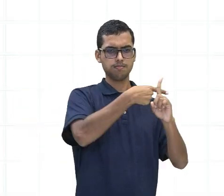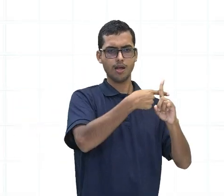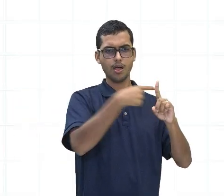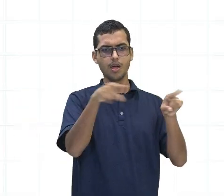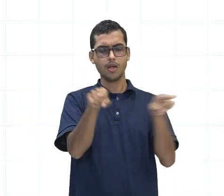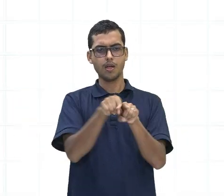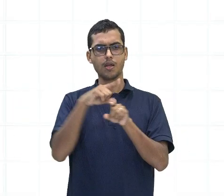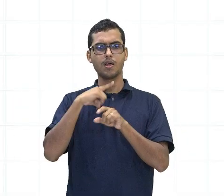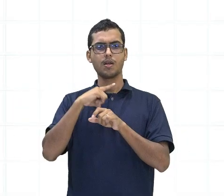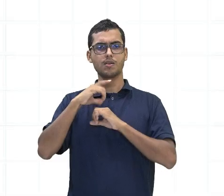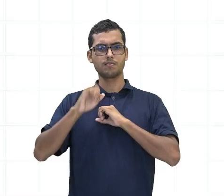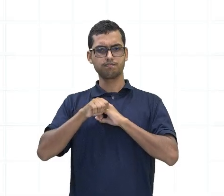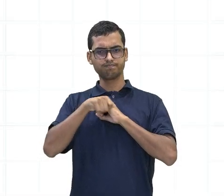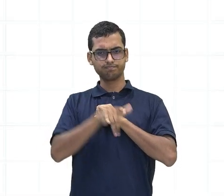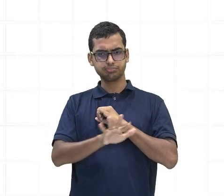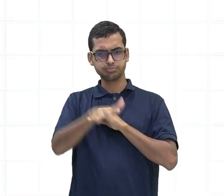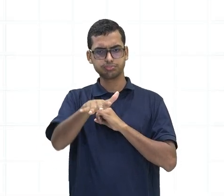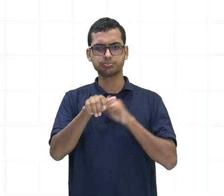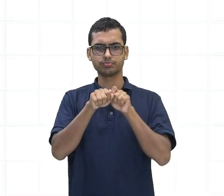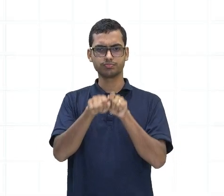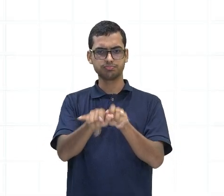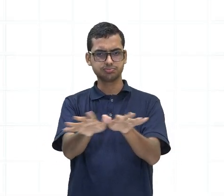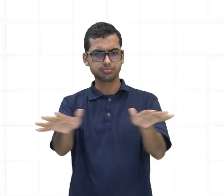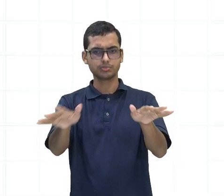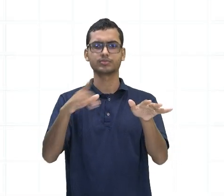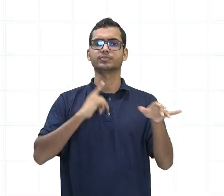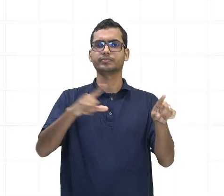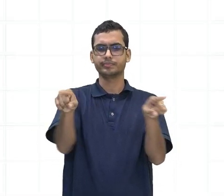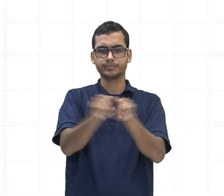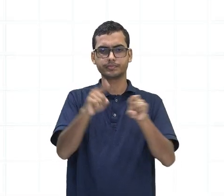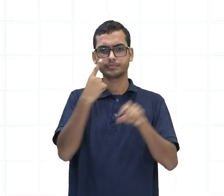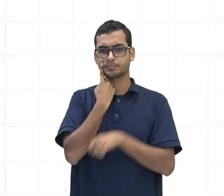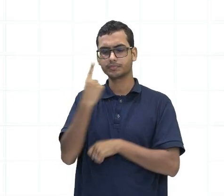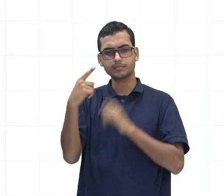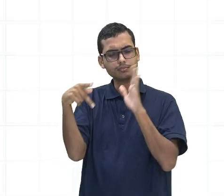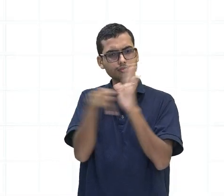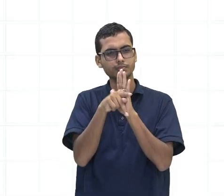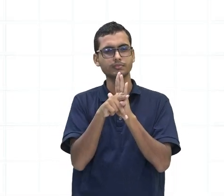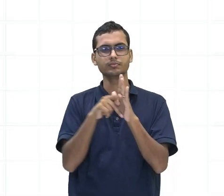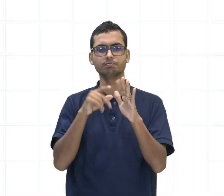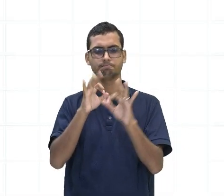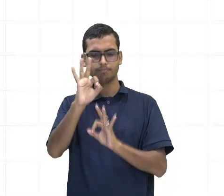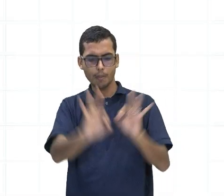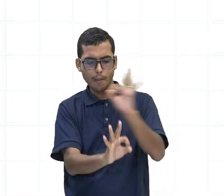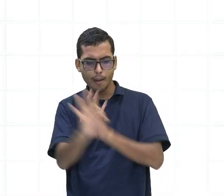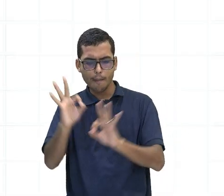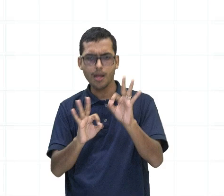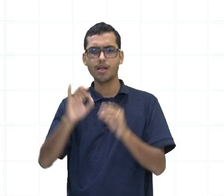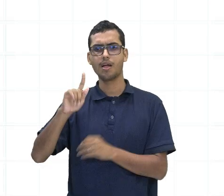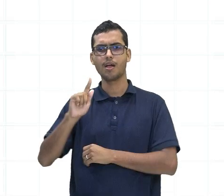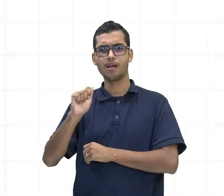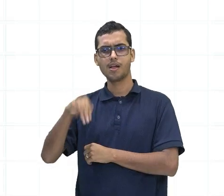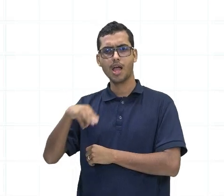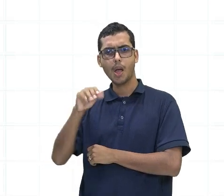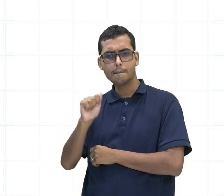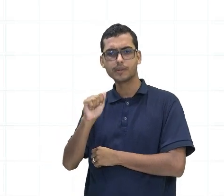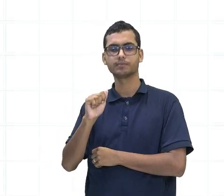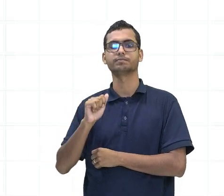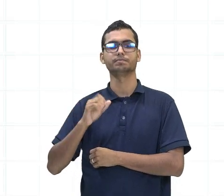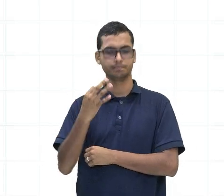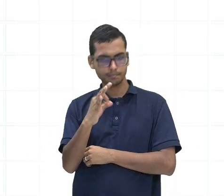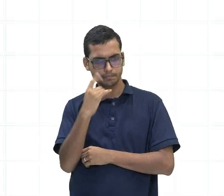não é desviada, que são as partículas gama. Não foi descrita por Rutherford, as partículas gama, mas foi através